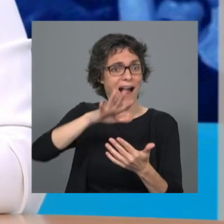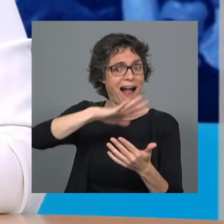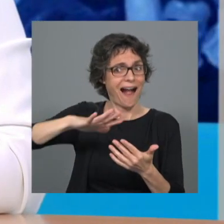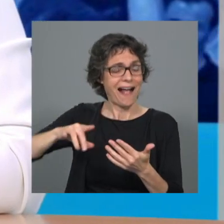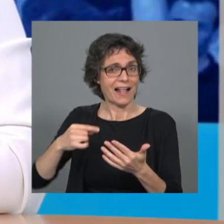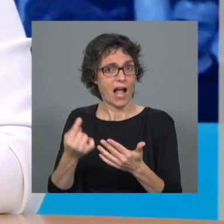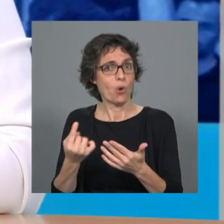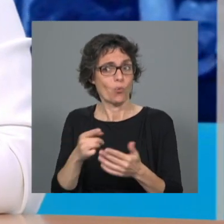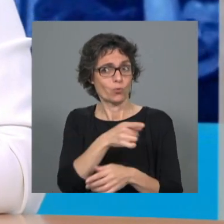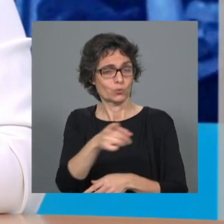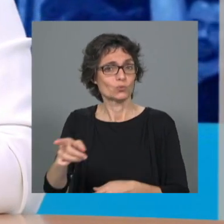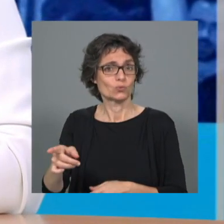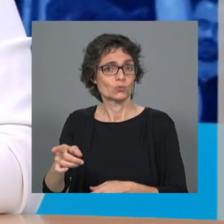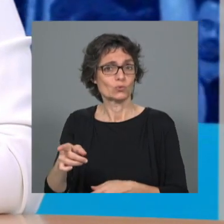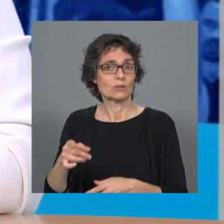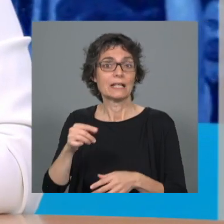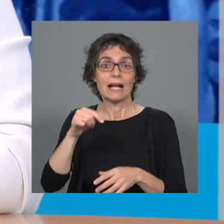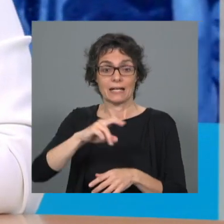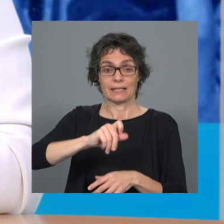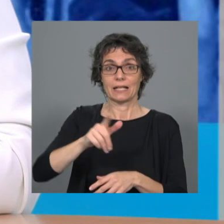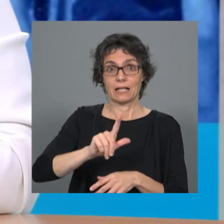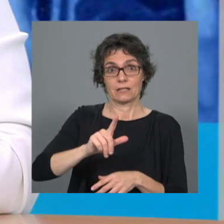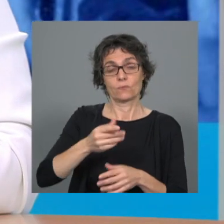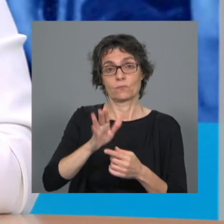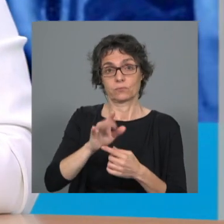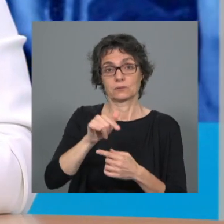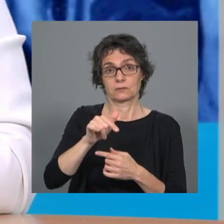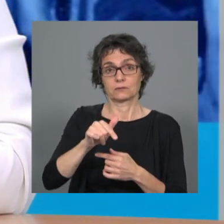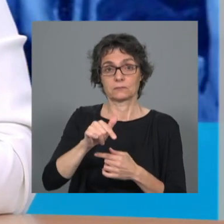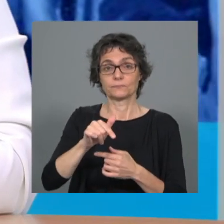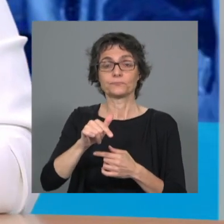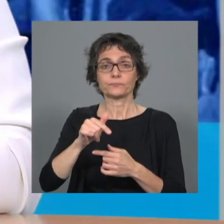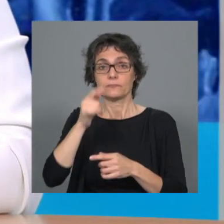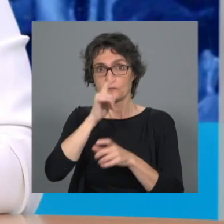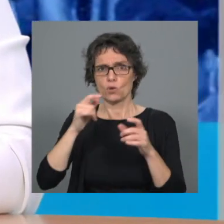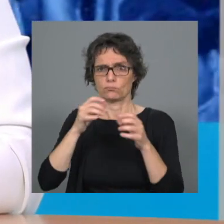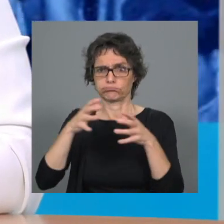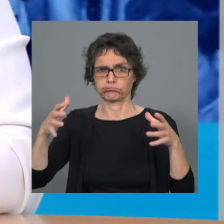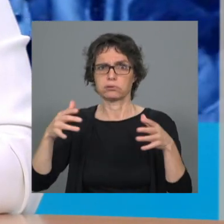caso em Lisboa, que por ter ainda por cima muita população,